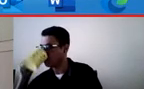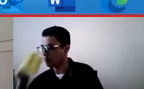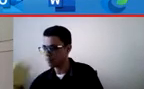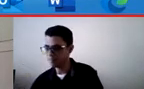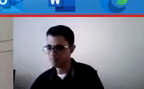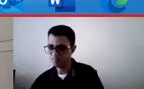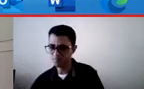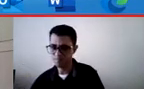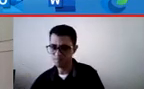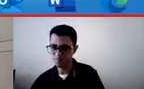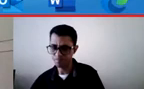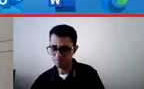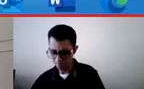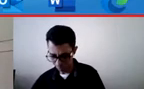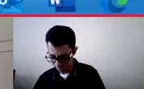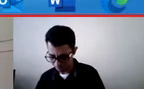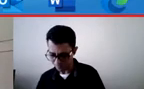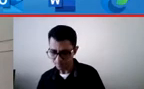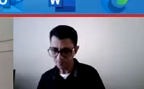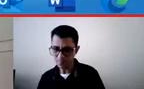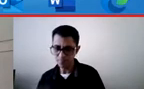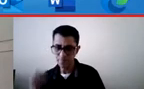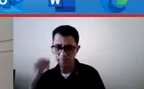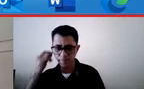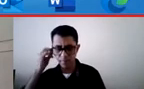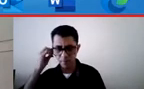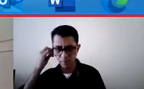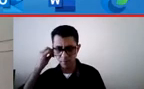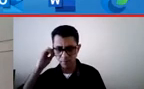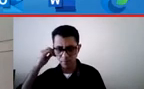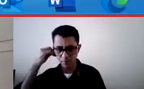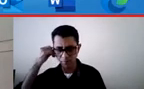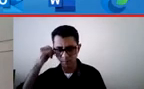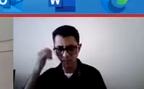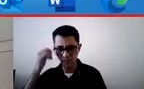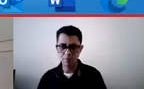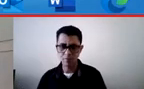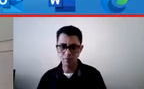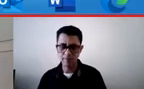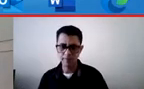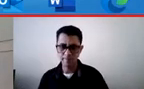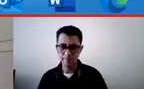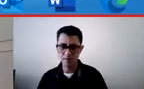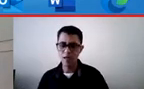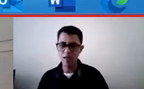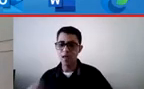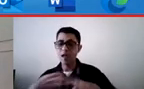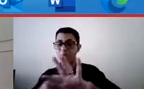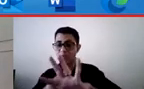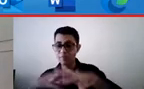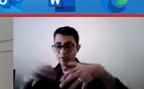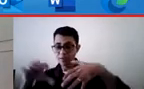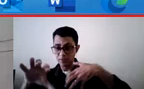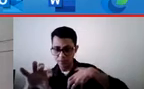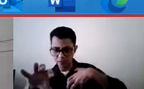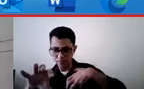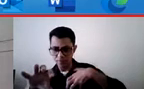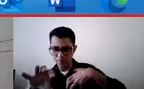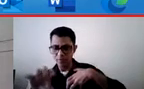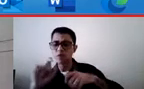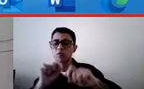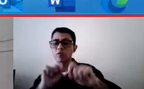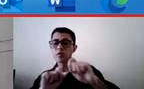Empatia, foi. Que agora para mim apareceu. A empatia é se colocar no lugar do outro